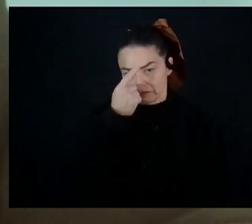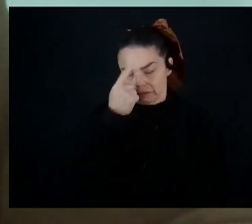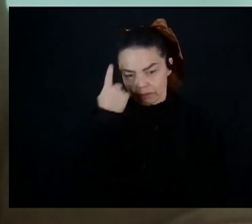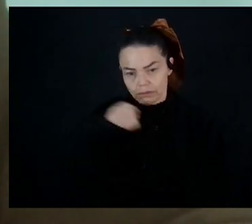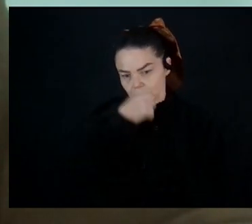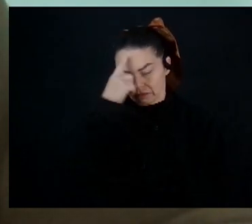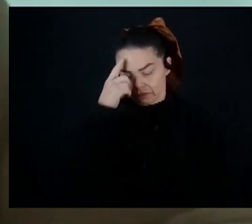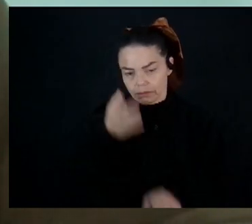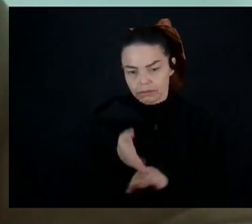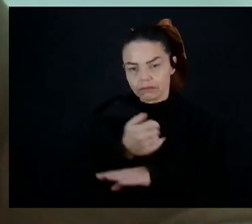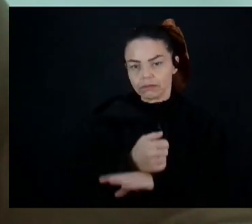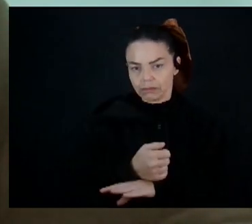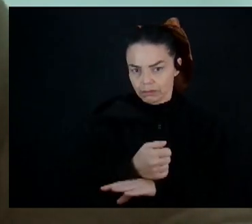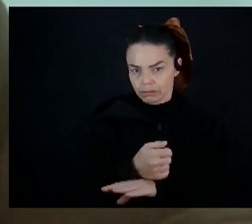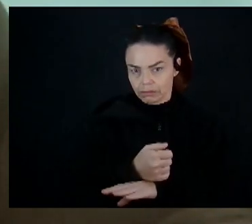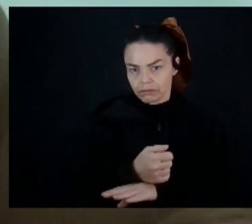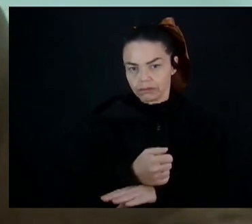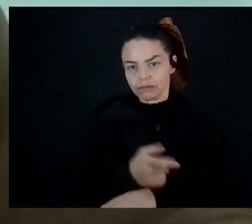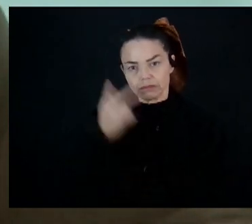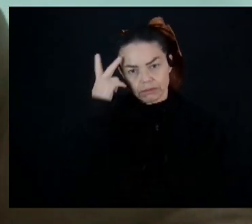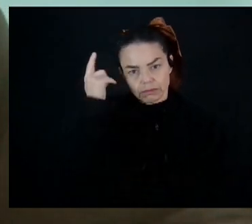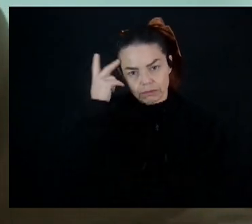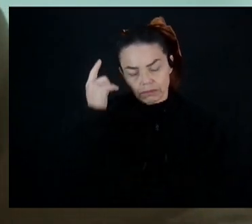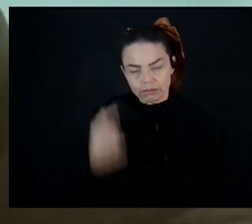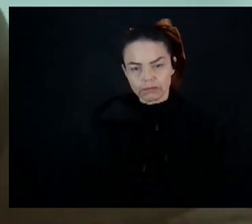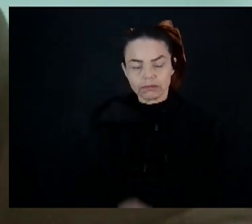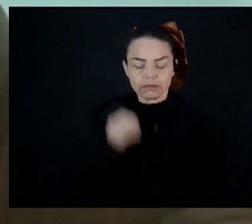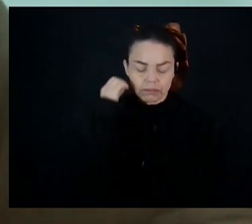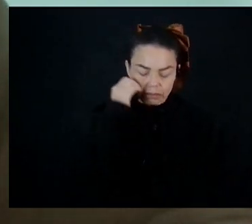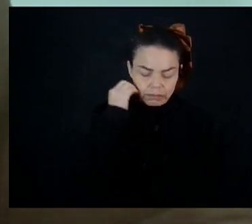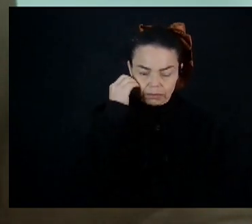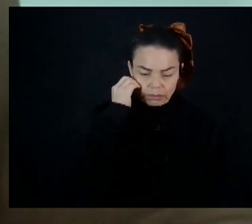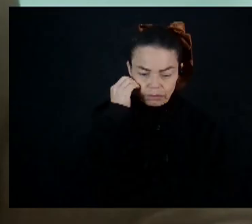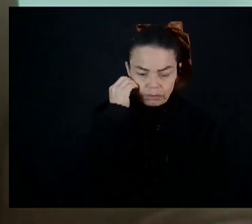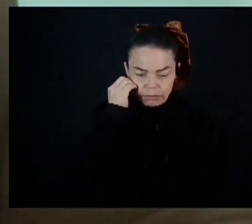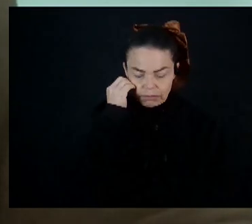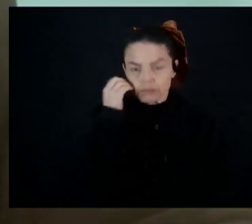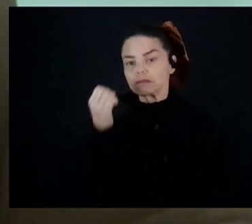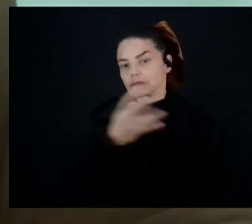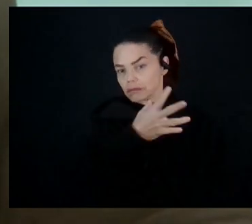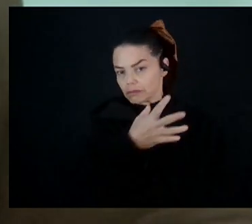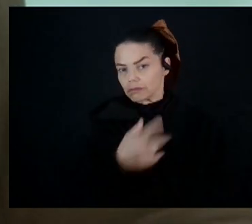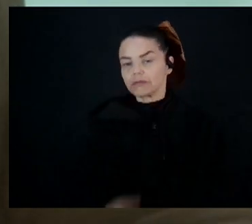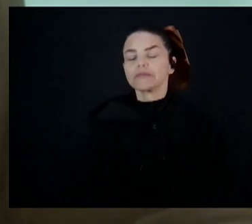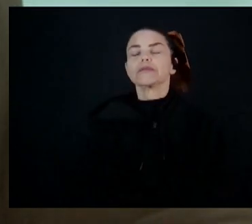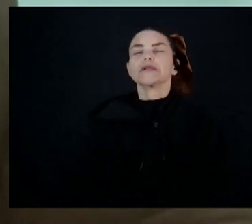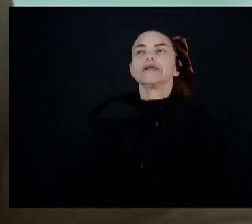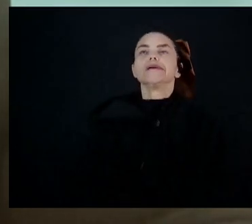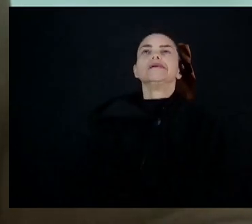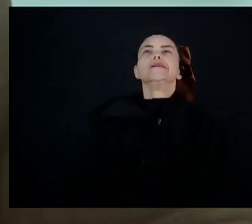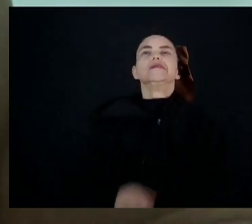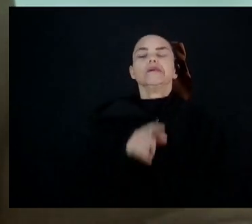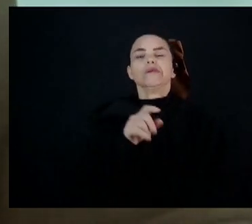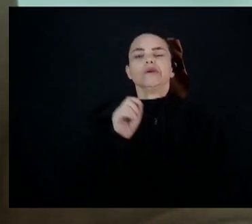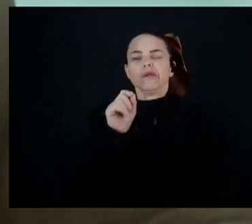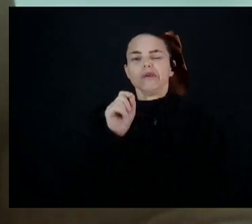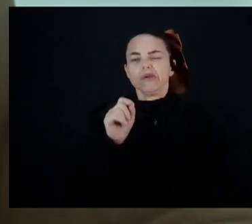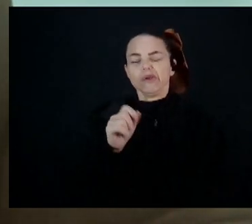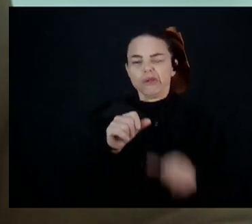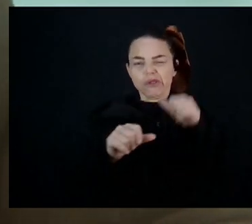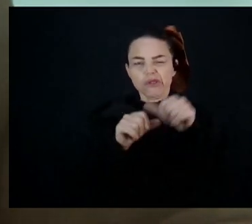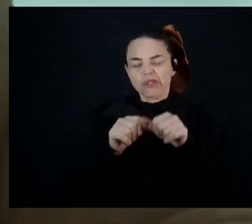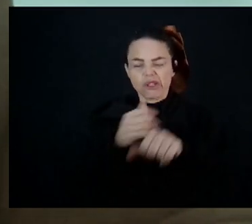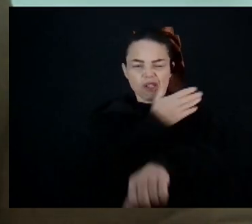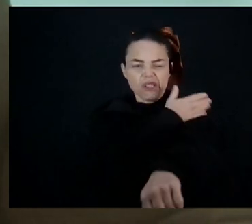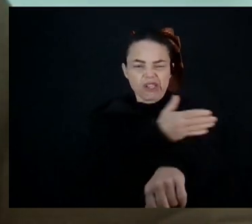habitual que ele faz. Então vamos lá, vamos experimentar alguma coisa nova? Experimentar alguma coisa nova mude os seus hábitos e se